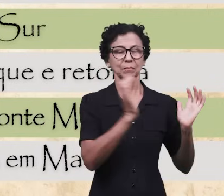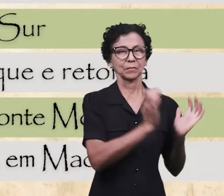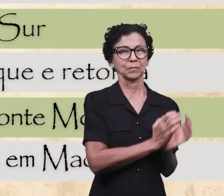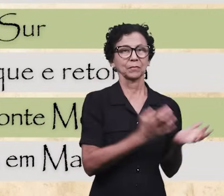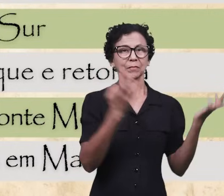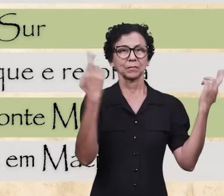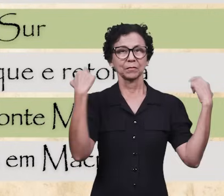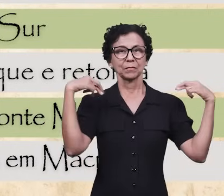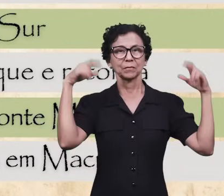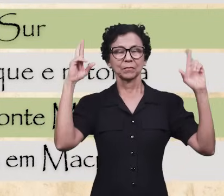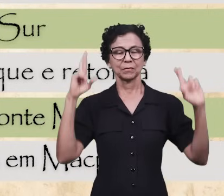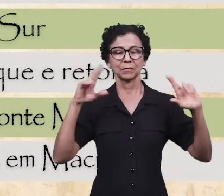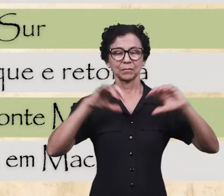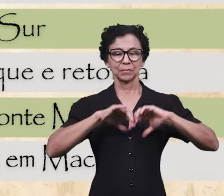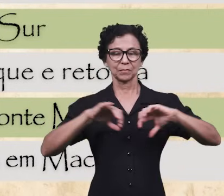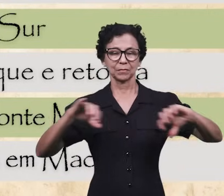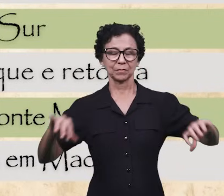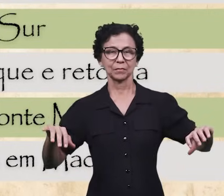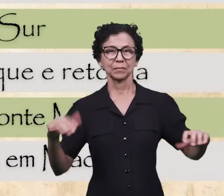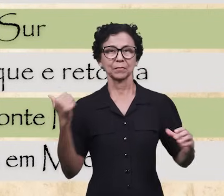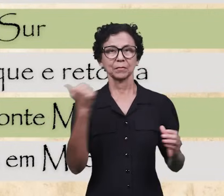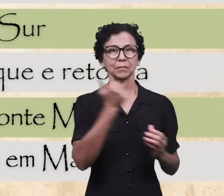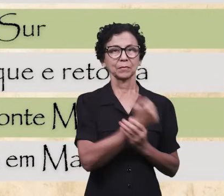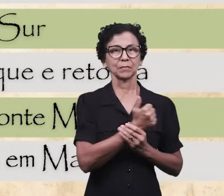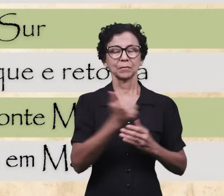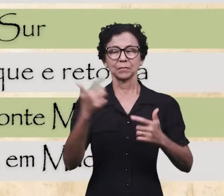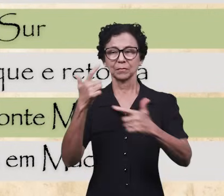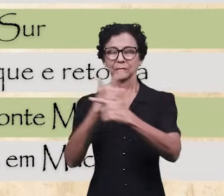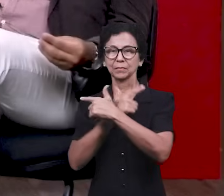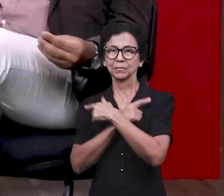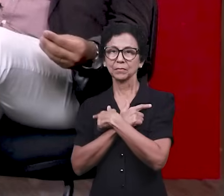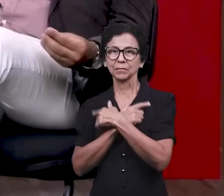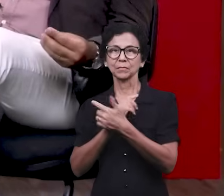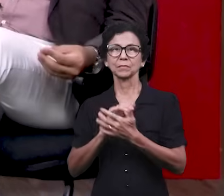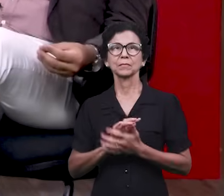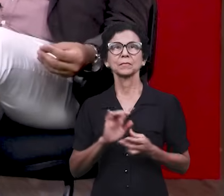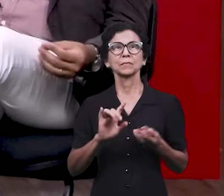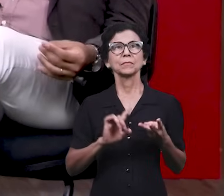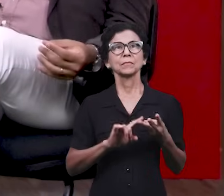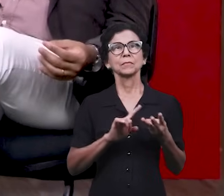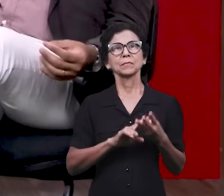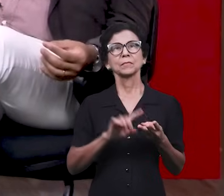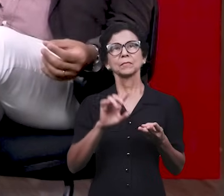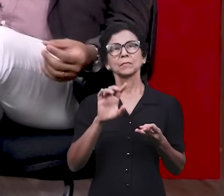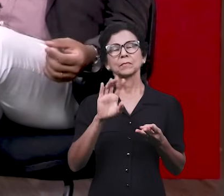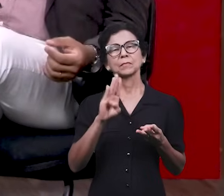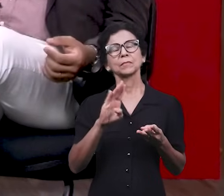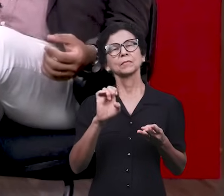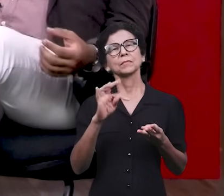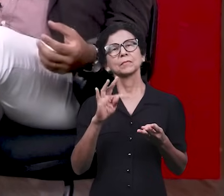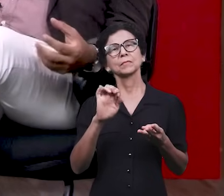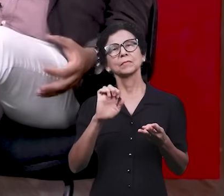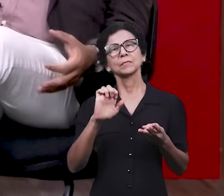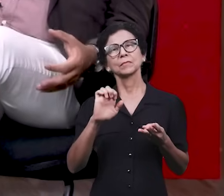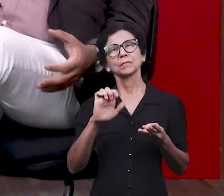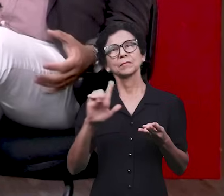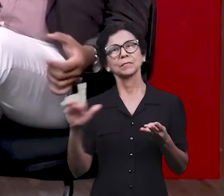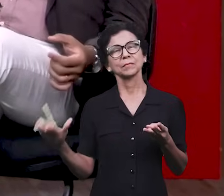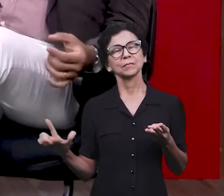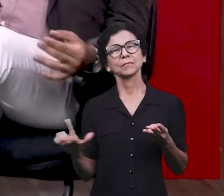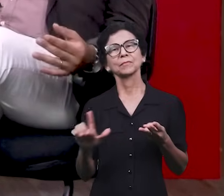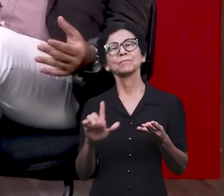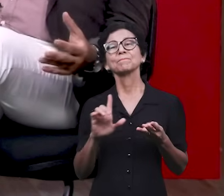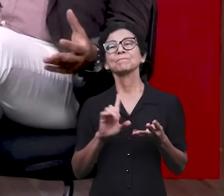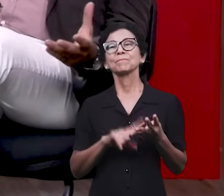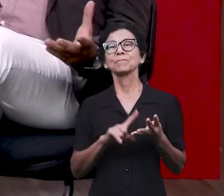Betel e Hebrom, que se tornou uma cidade de muita relevância para Abraão, não